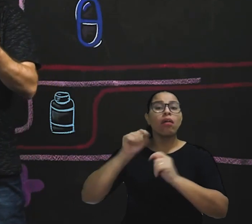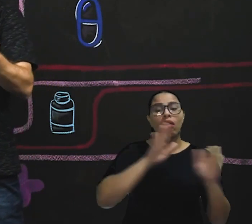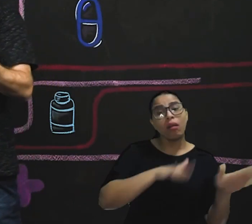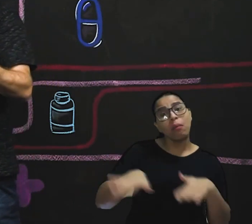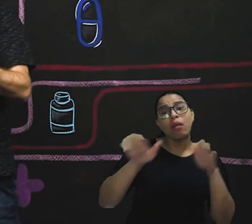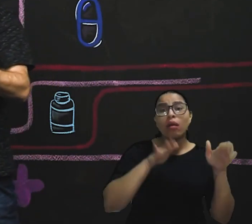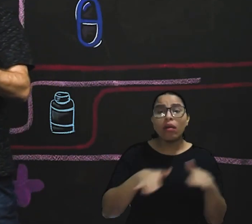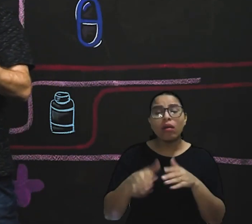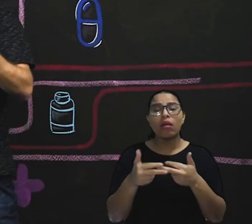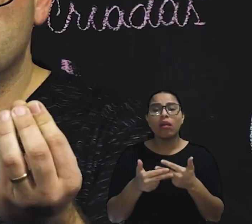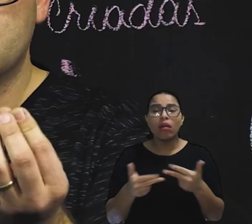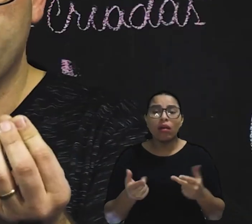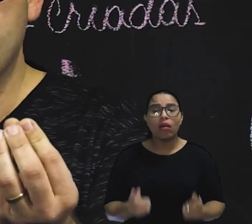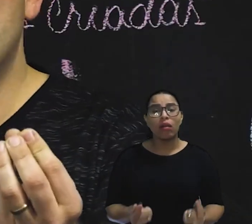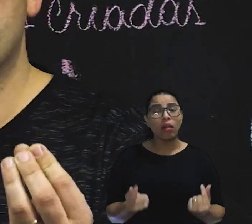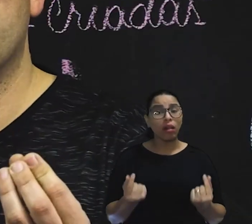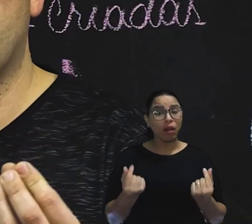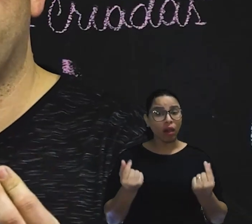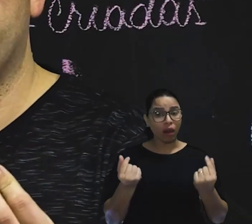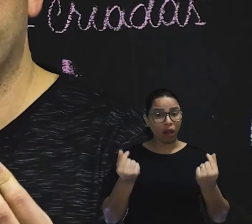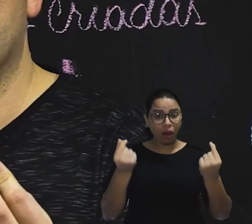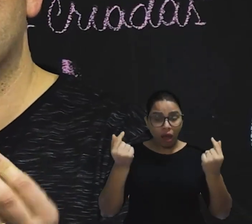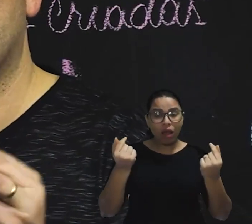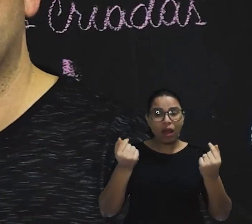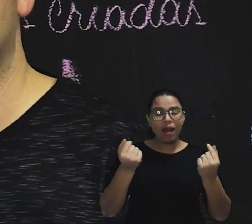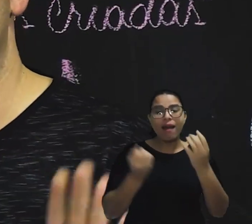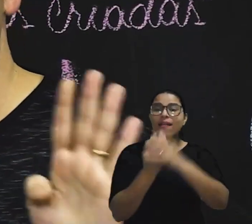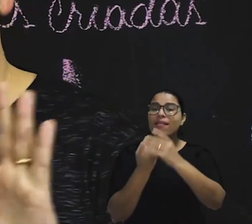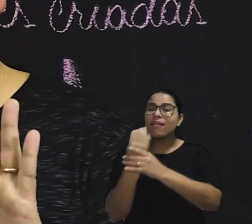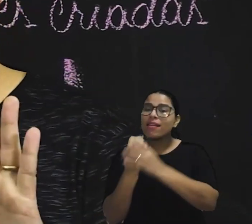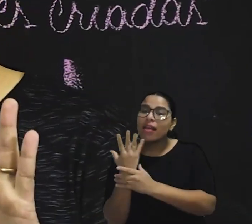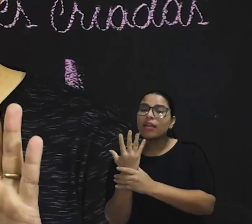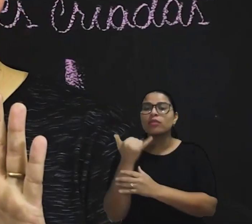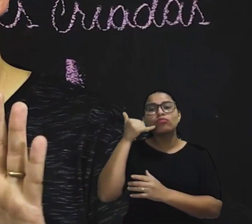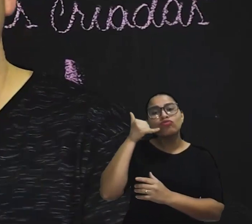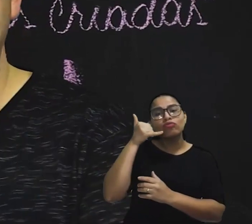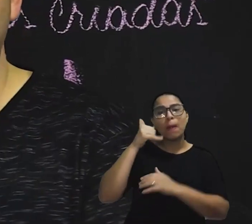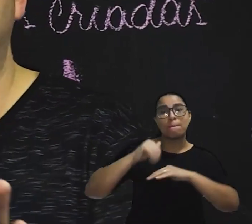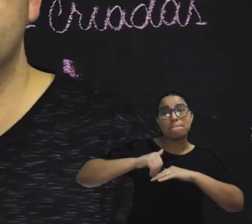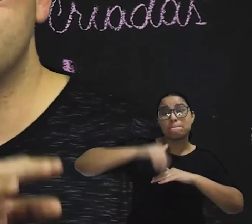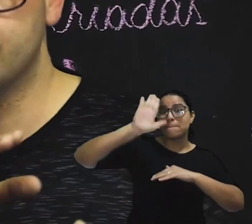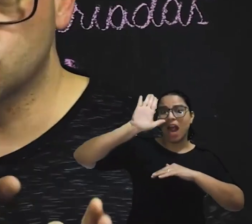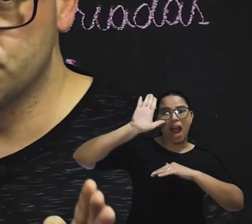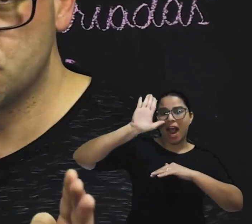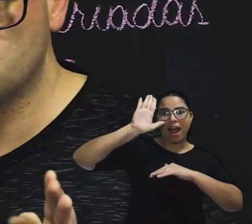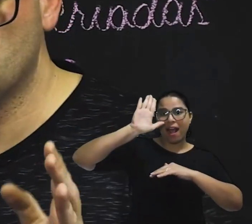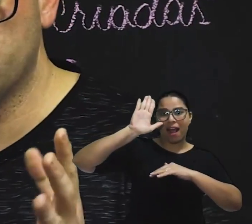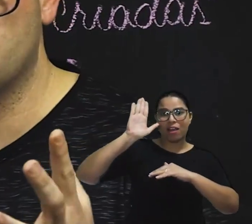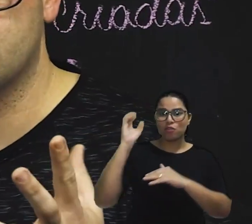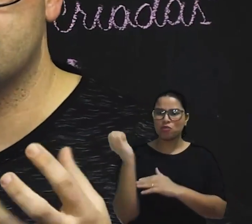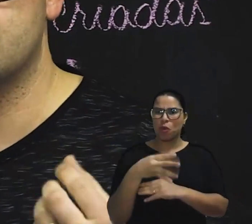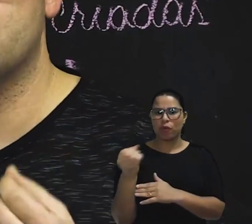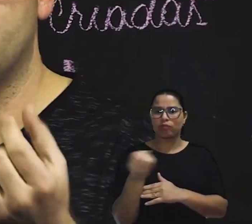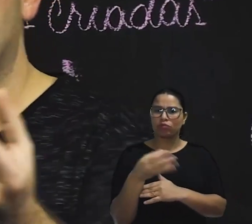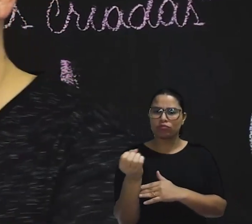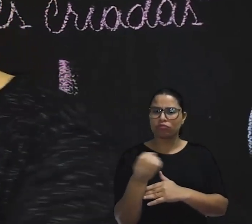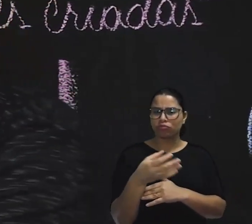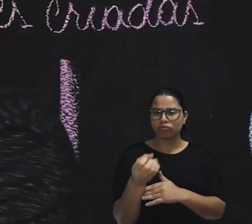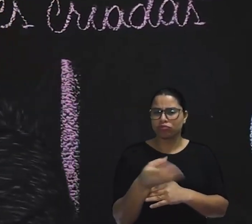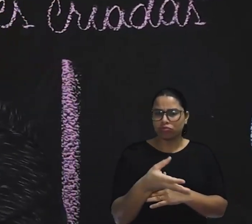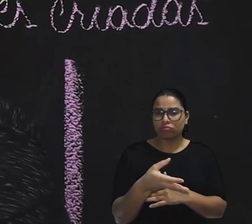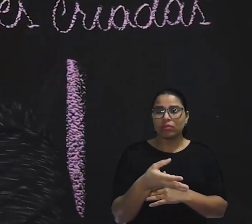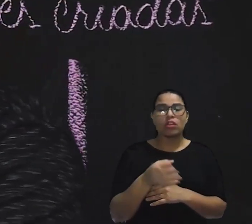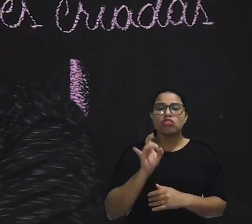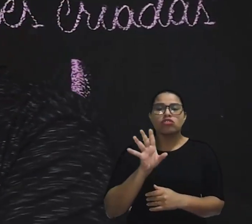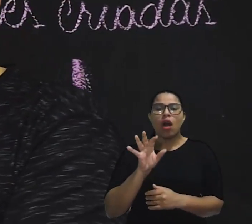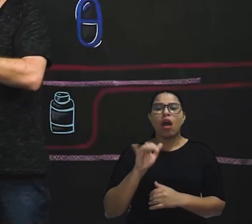maior lucratividade, justamente criando aparelhos cada vez mais modernos e que não podem ser substituídos assim simplesmente colocando